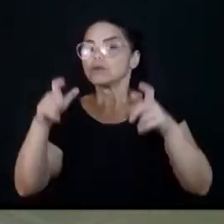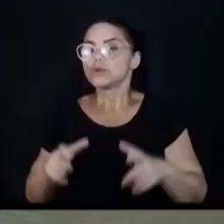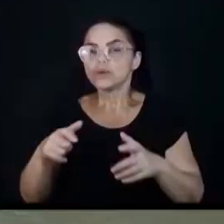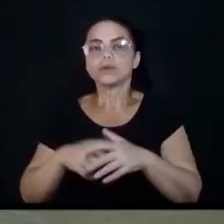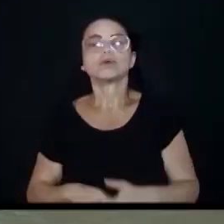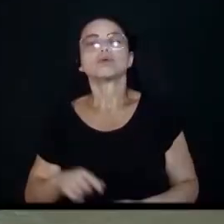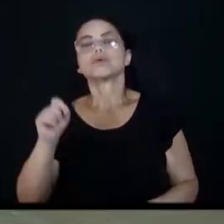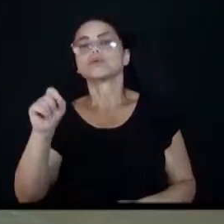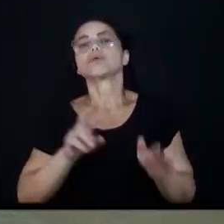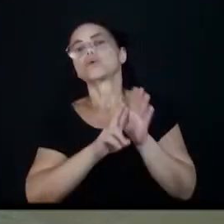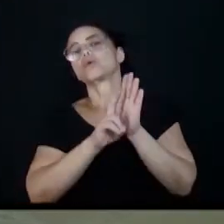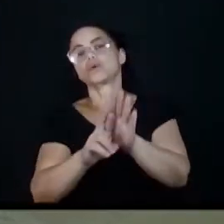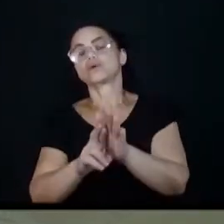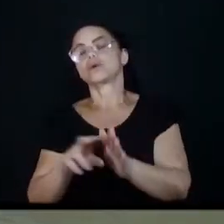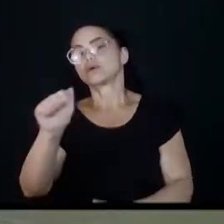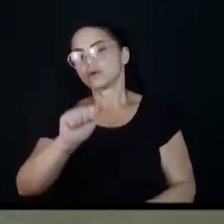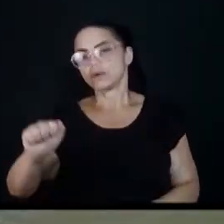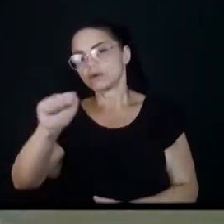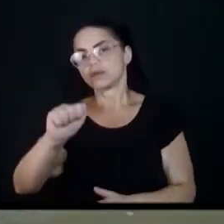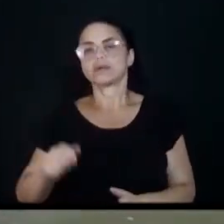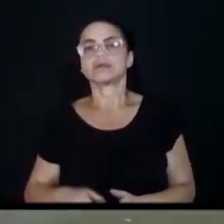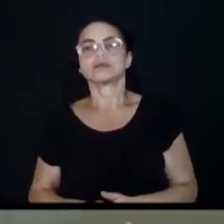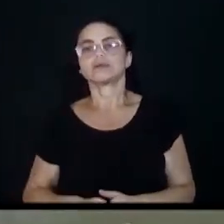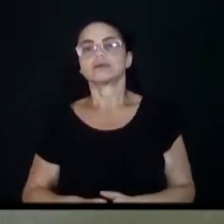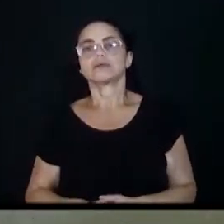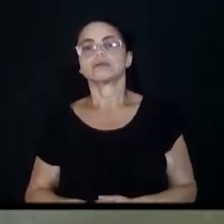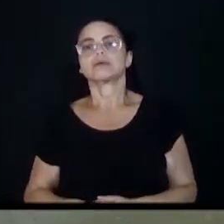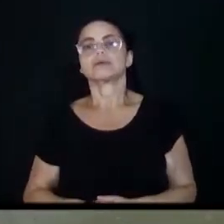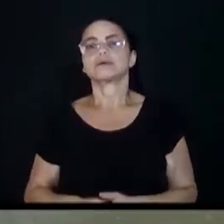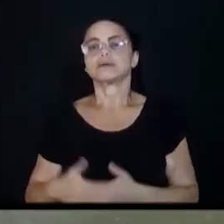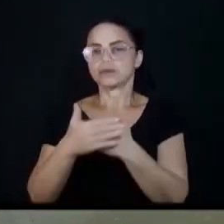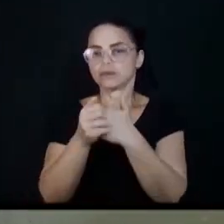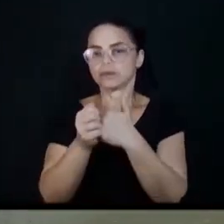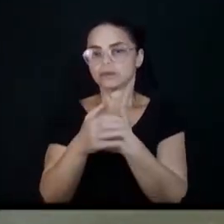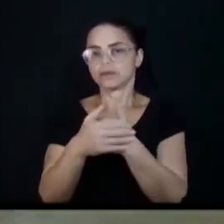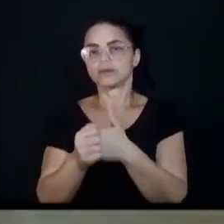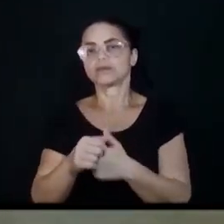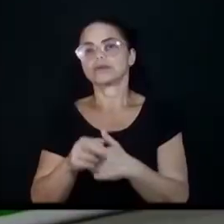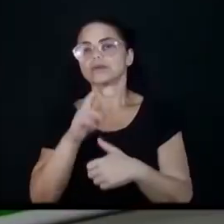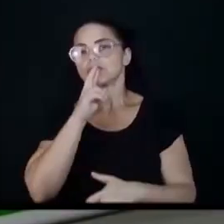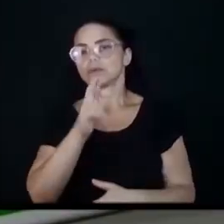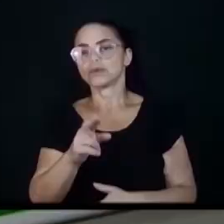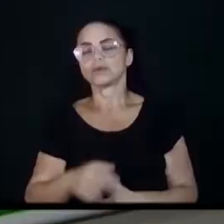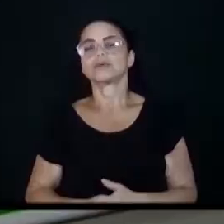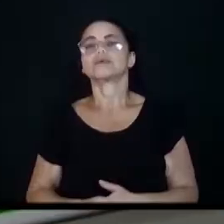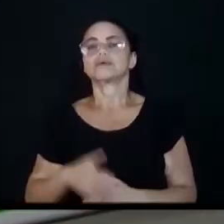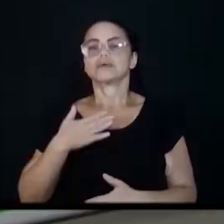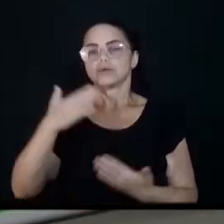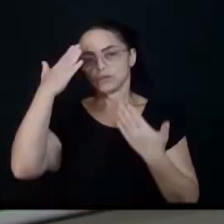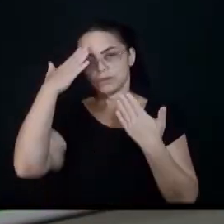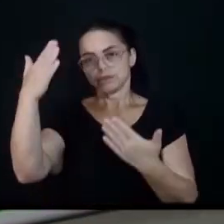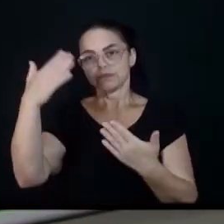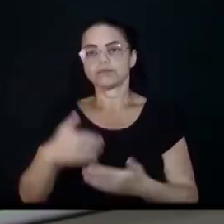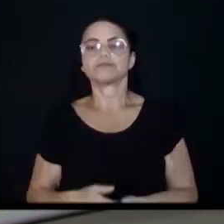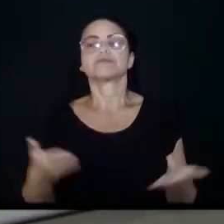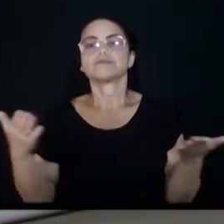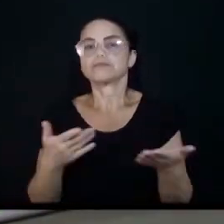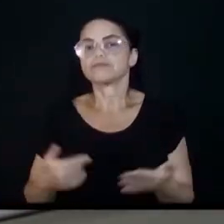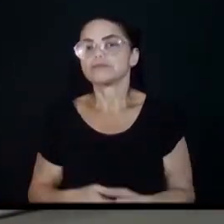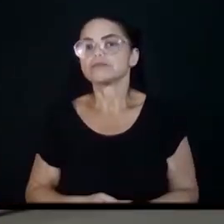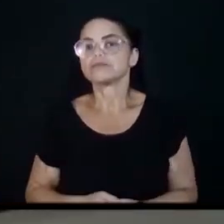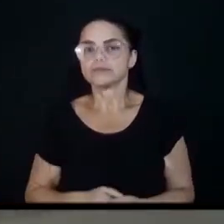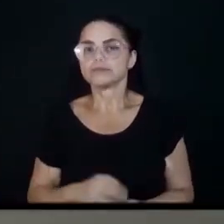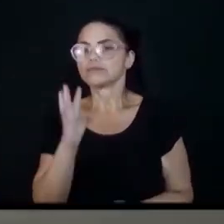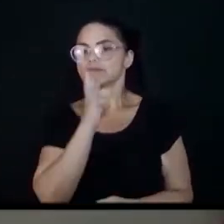a associação para você? Acolhimento, a resposta é acolhimento e para mim só gratidão. Agora nós vamos conhecer